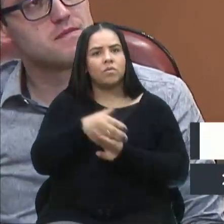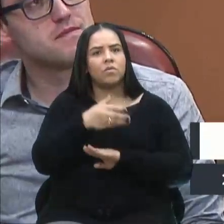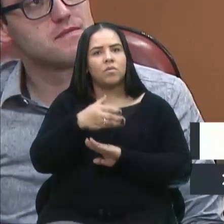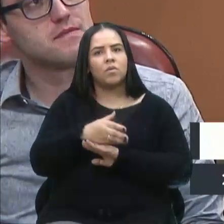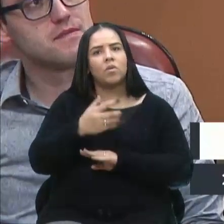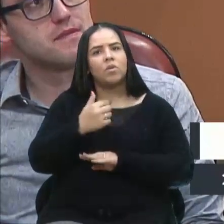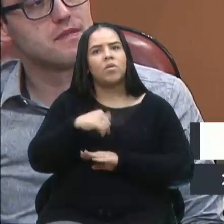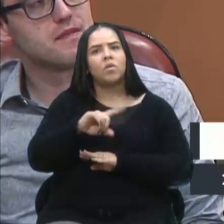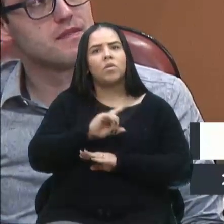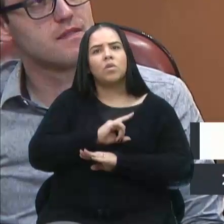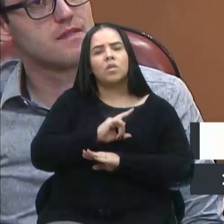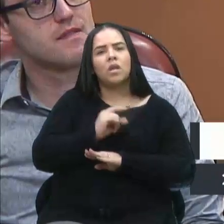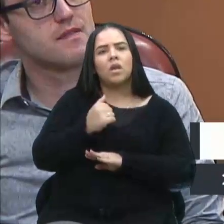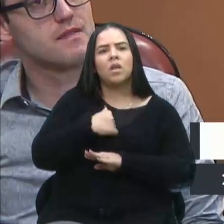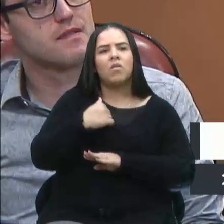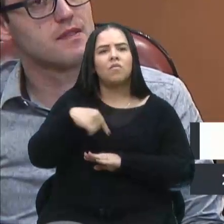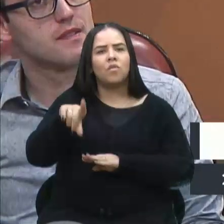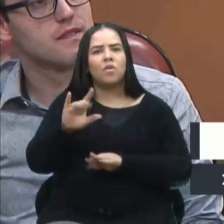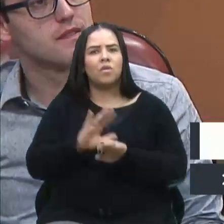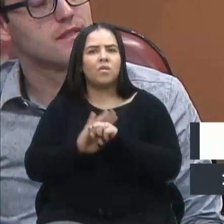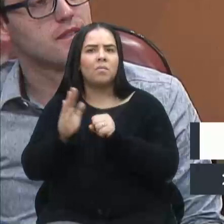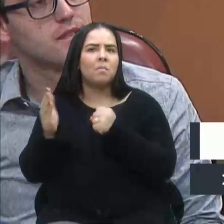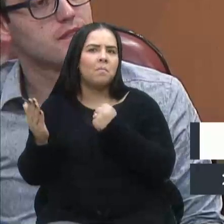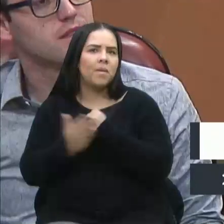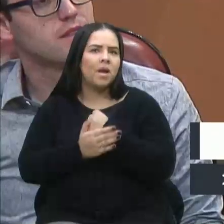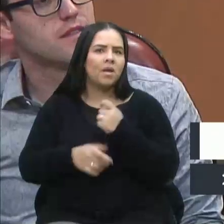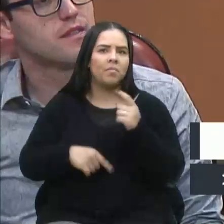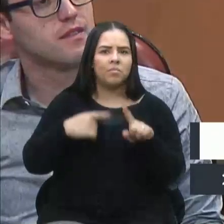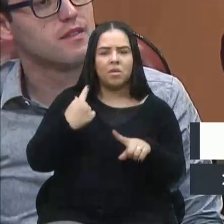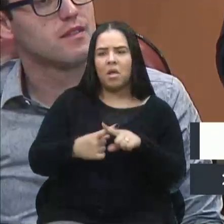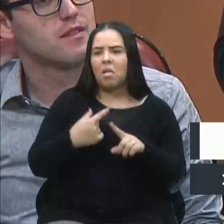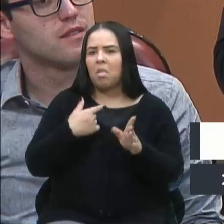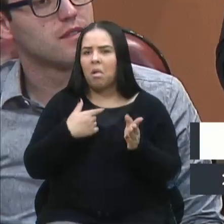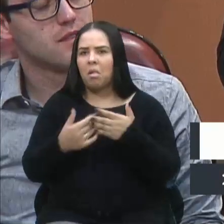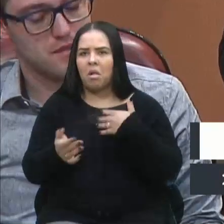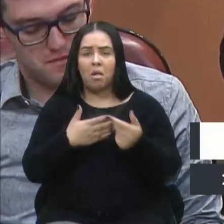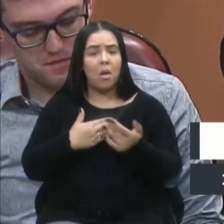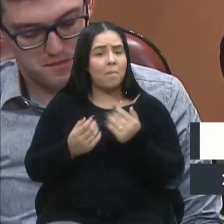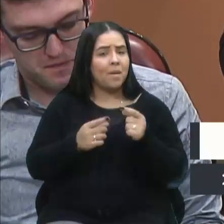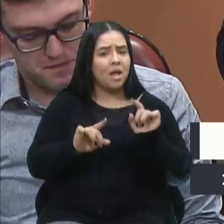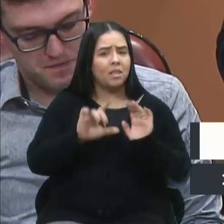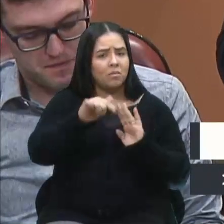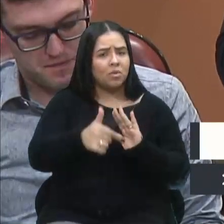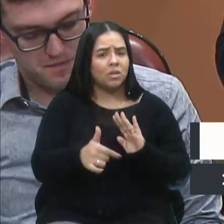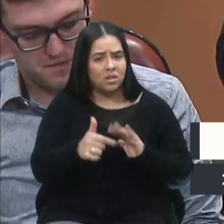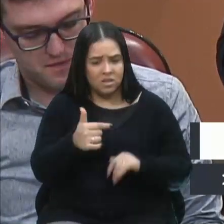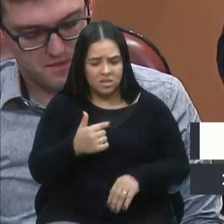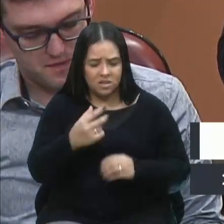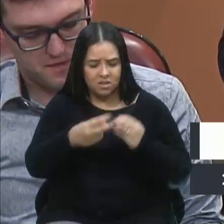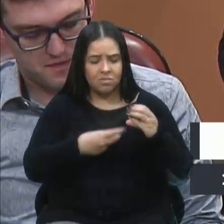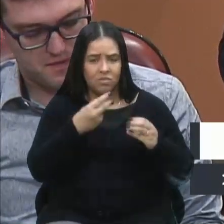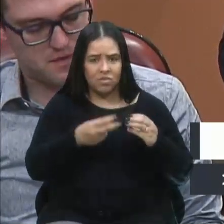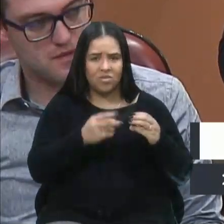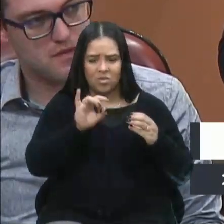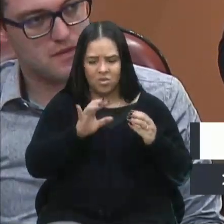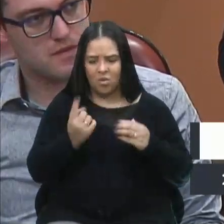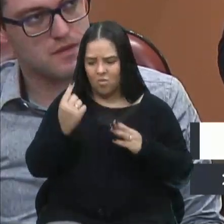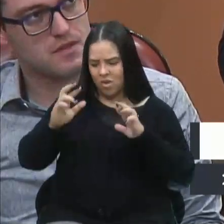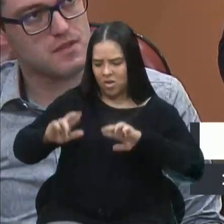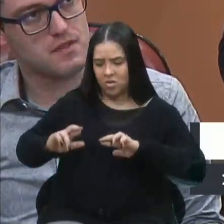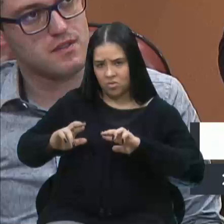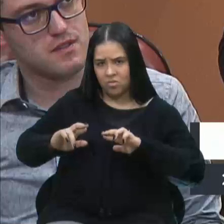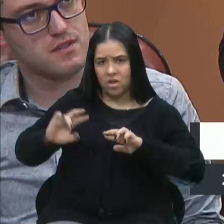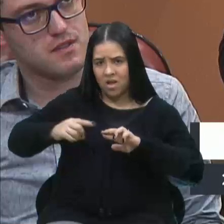gente, tô aqui no bairro, vim aqui porque não sei o quê. Depois aqui na Câmara, aí parece que só uma região sendo